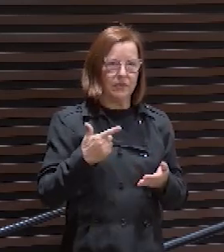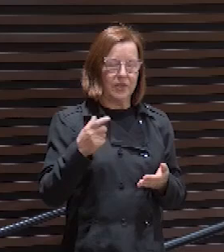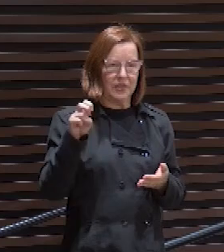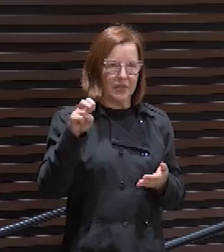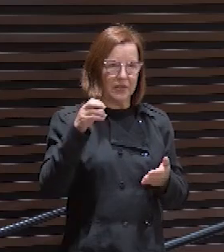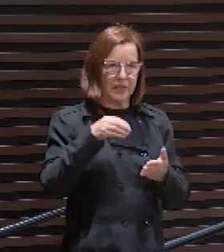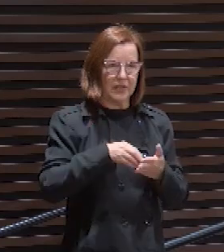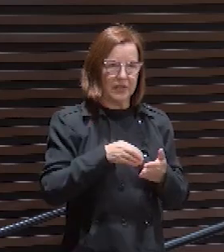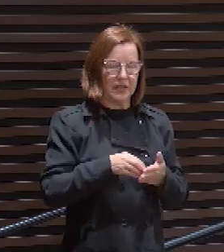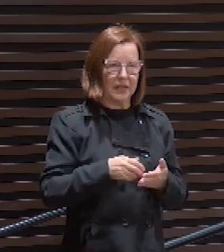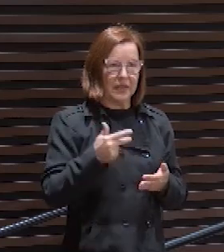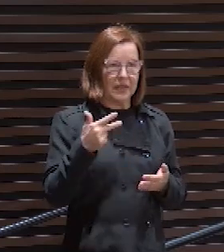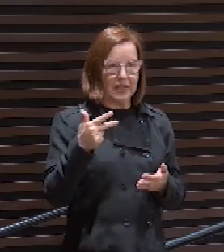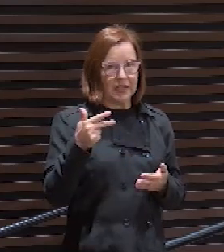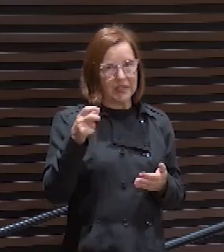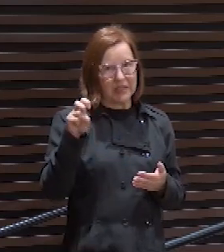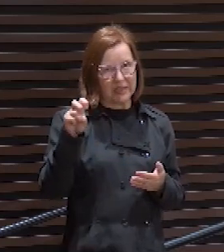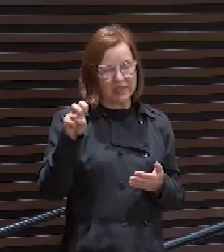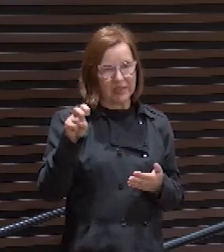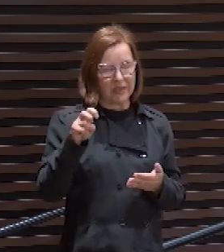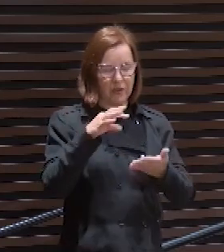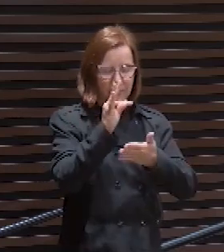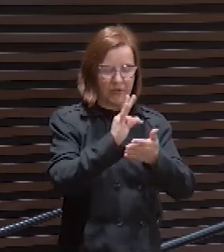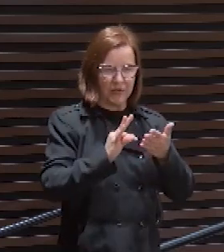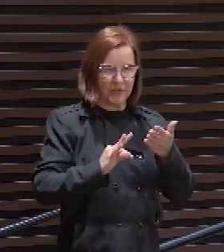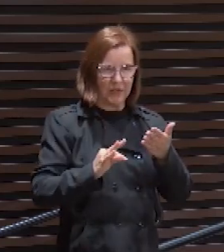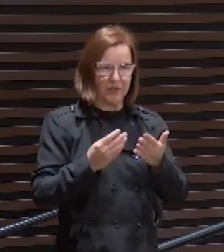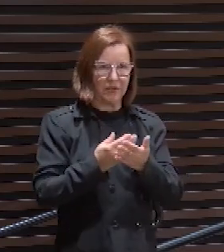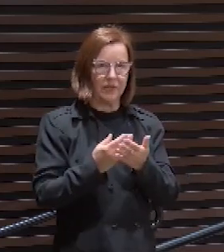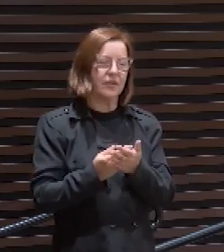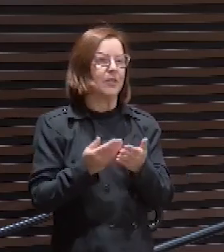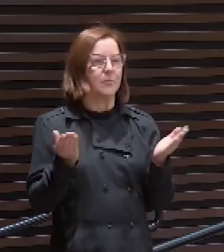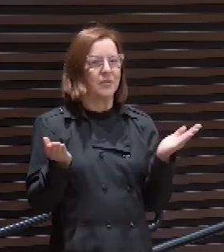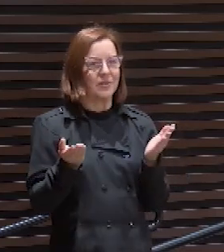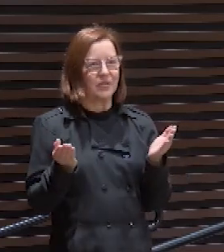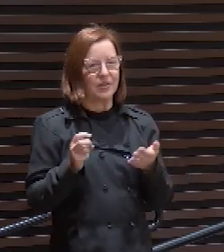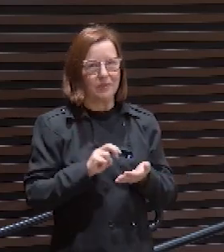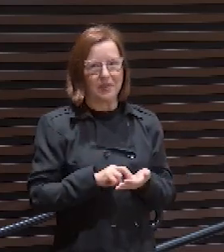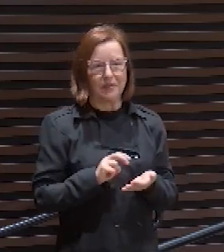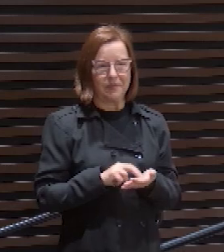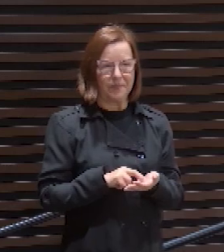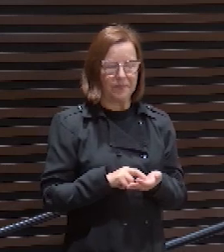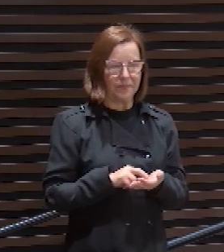versículo 35, que é o texto que iremos estudar hoje pela manhã,